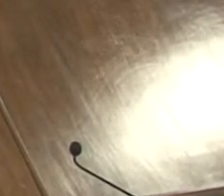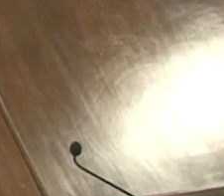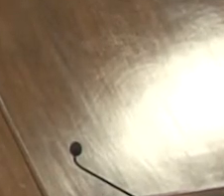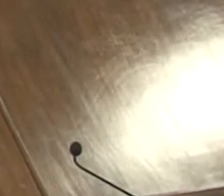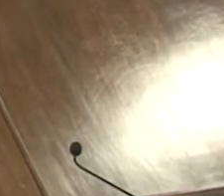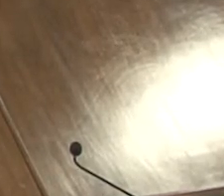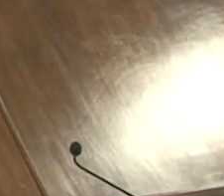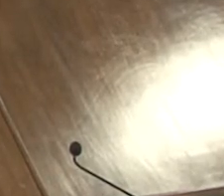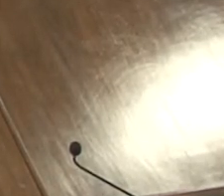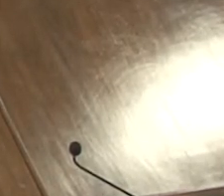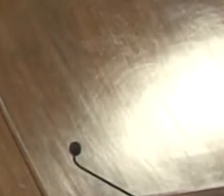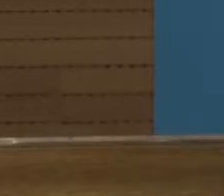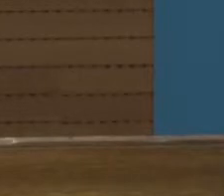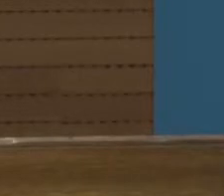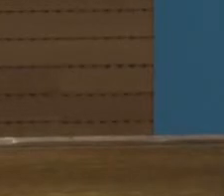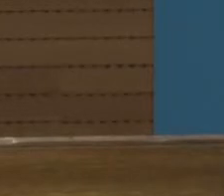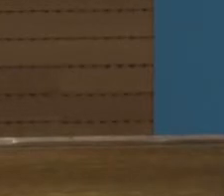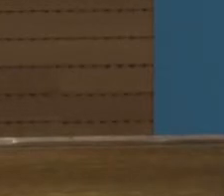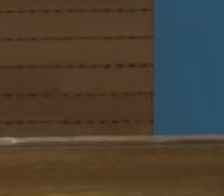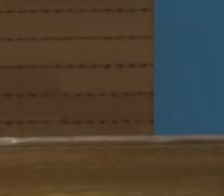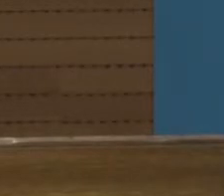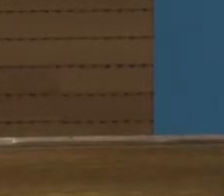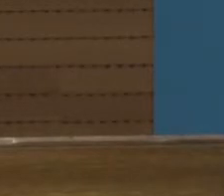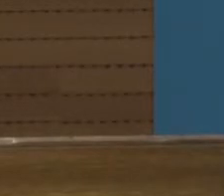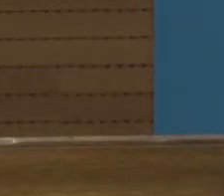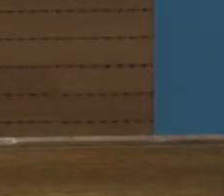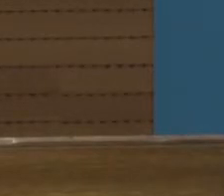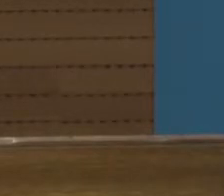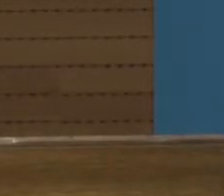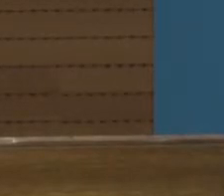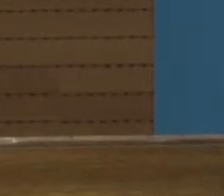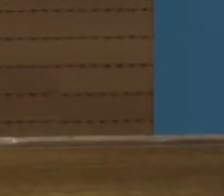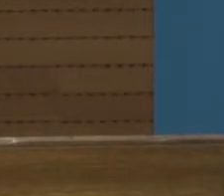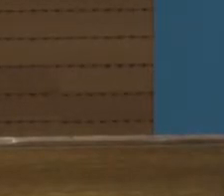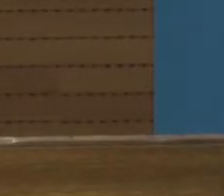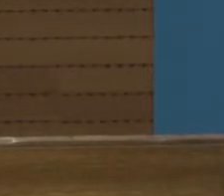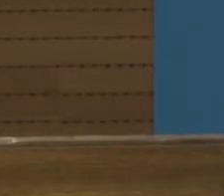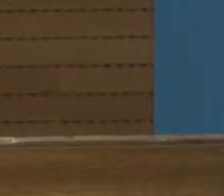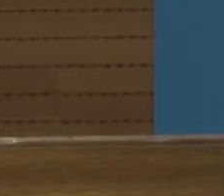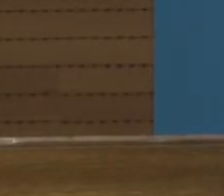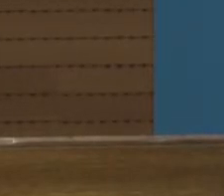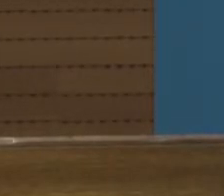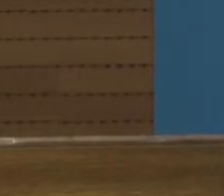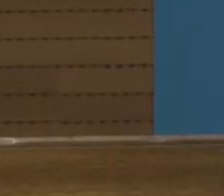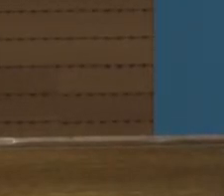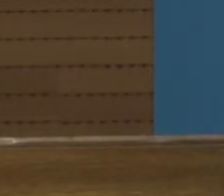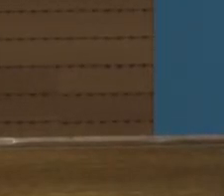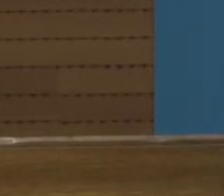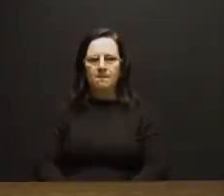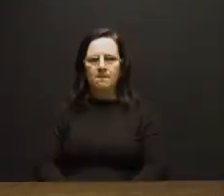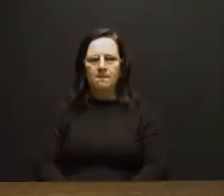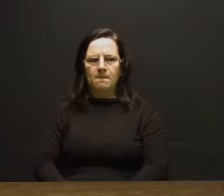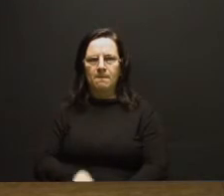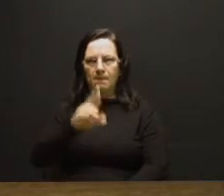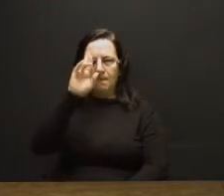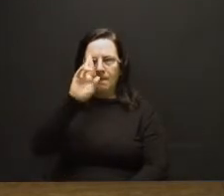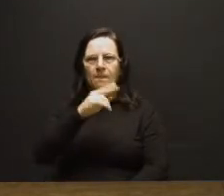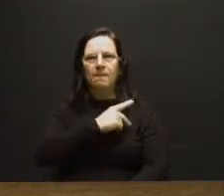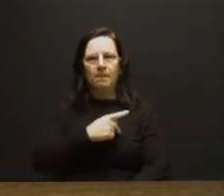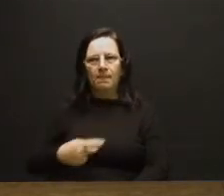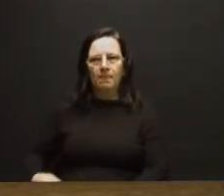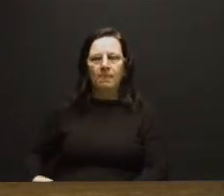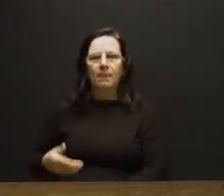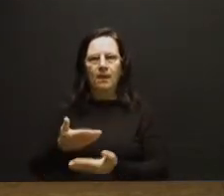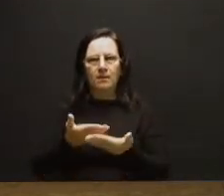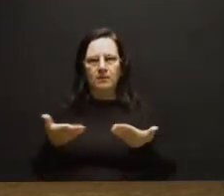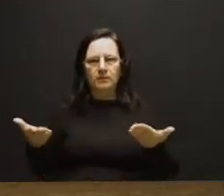parece que era a última fala mas tem mais um eu gosto de falar então vou aproveitar aqui pra parabenizar agora os créditos